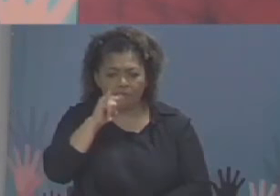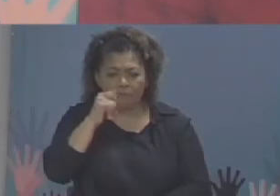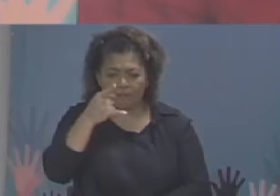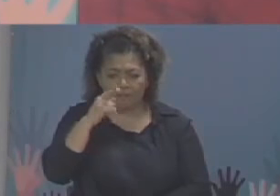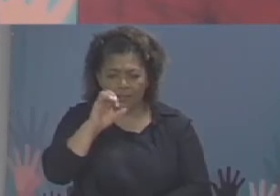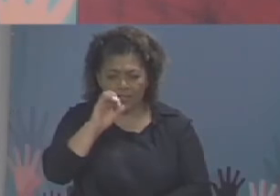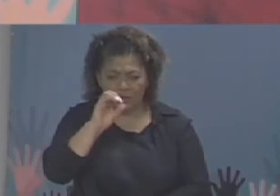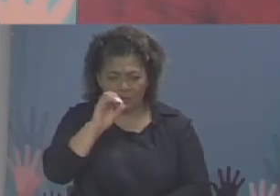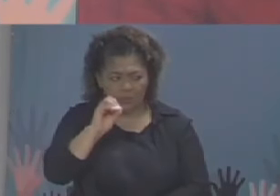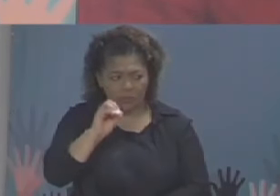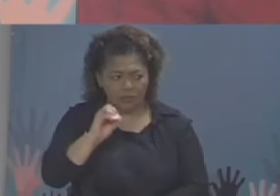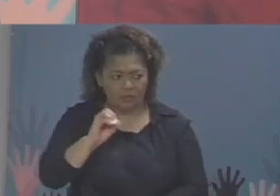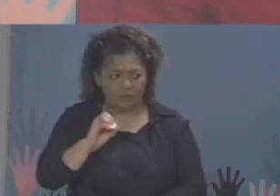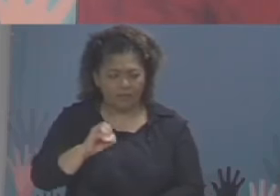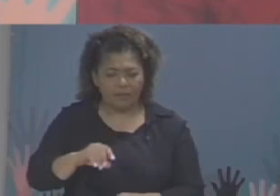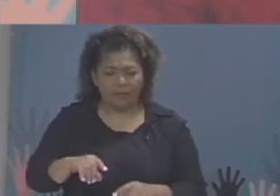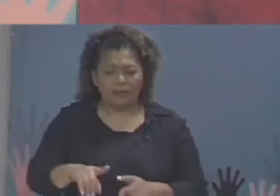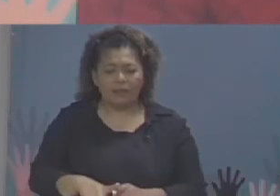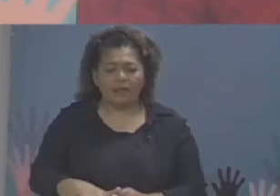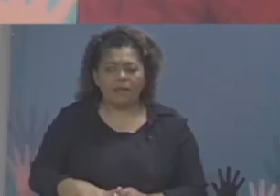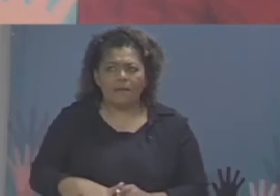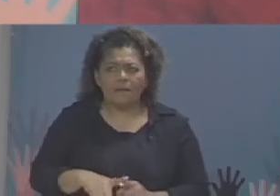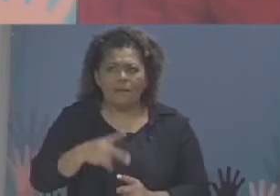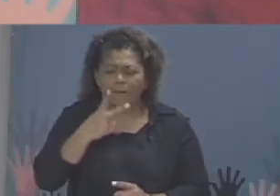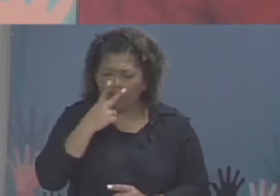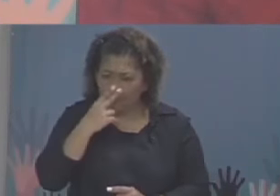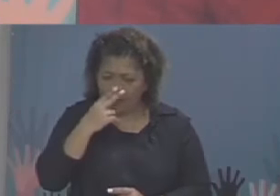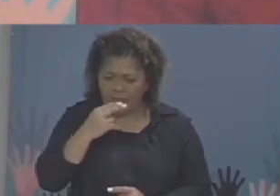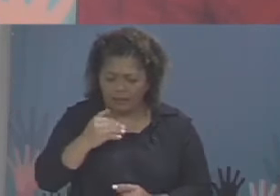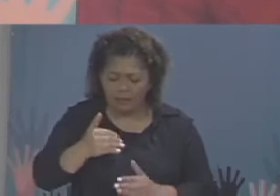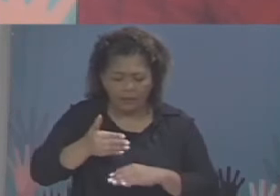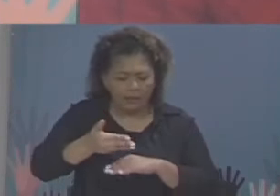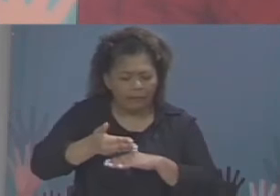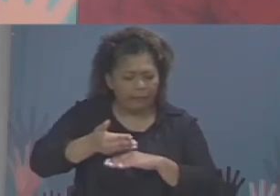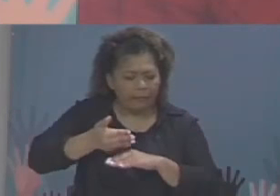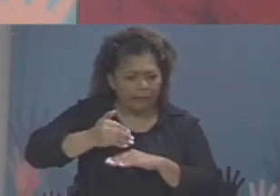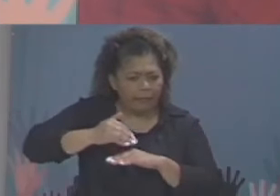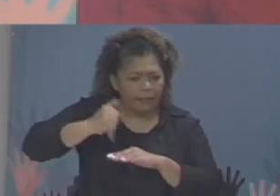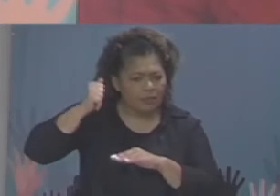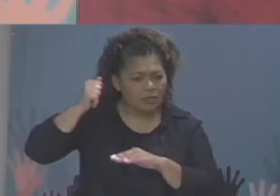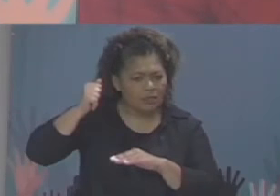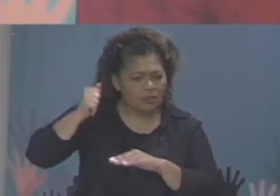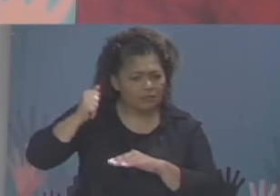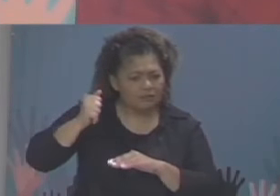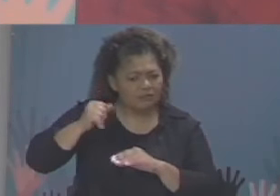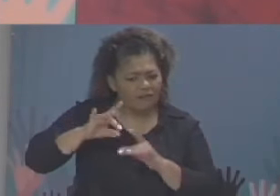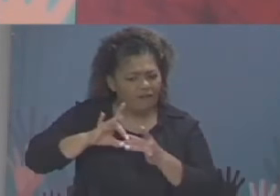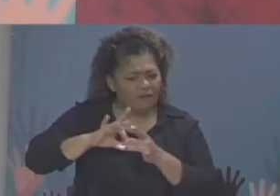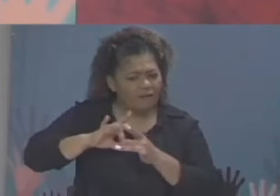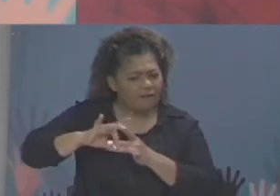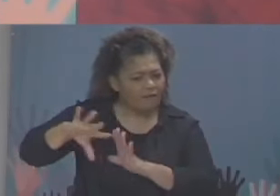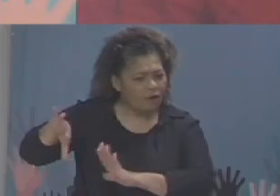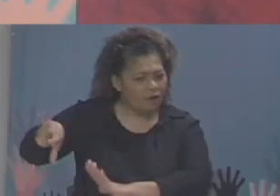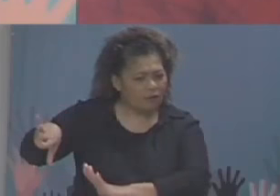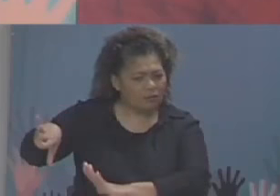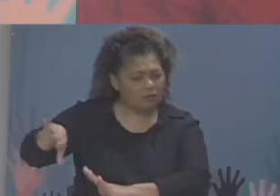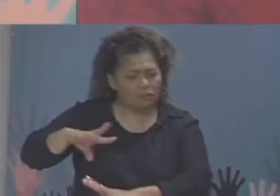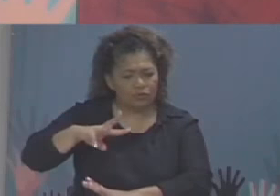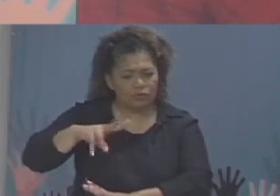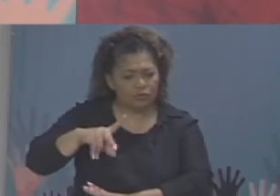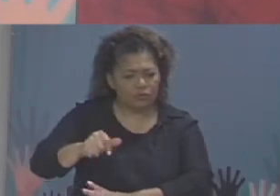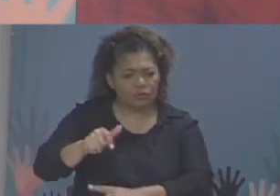pela atual gestão, deixa de fora todos os trabalhadores públicos, federais, estaduais